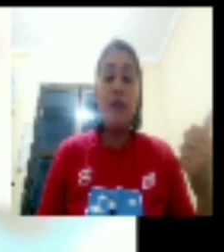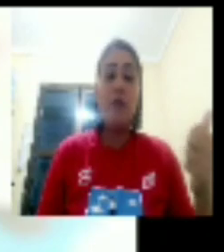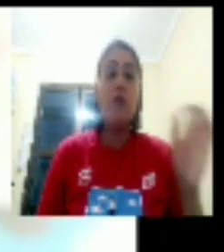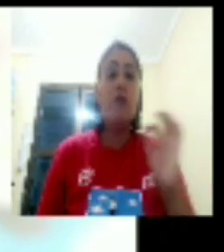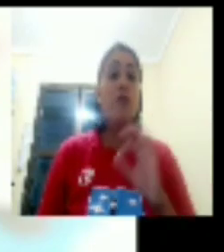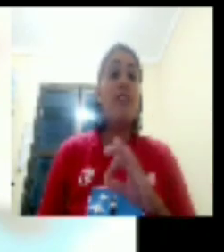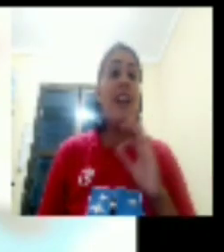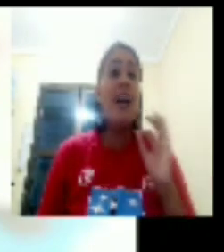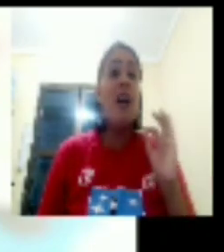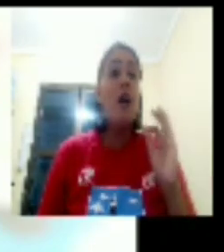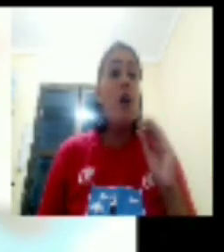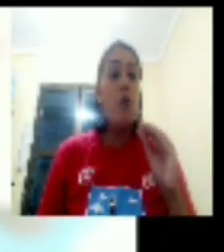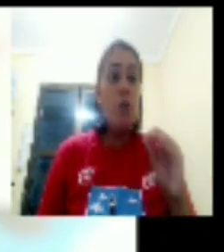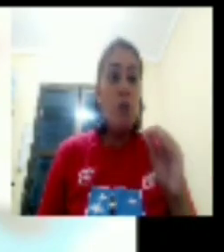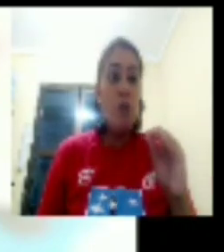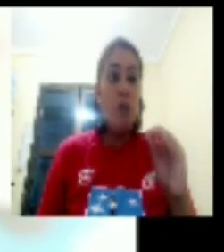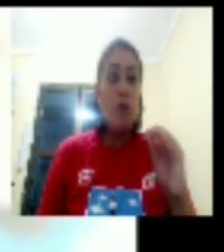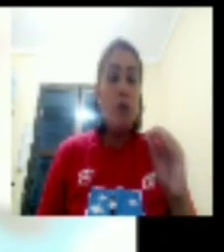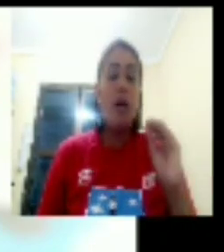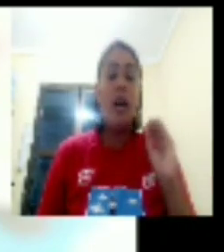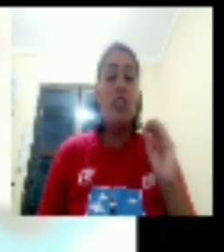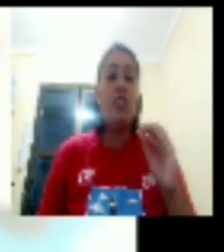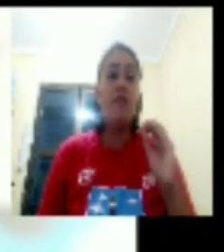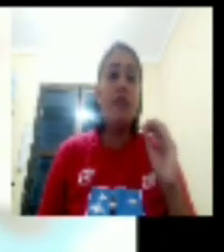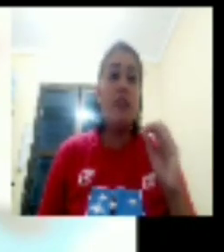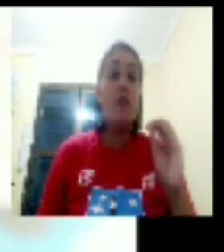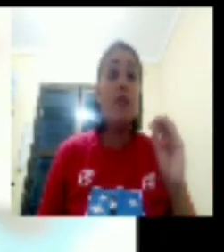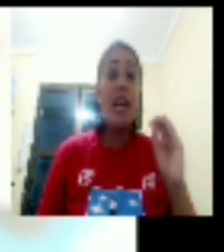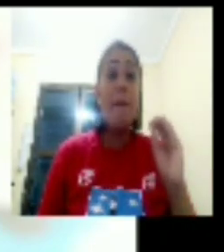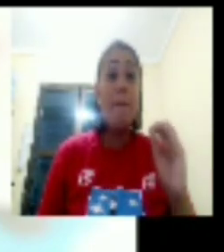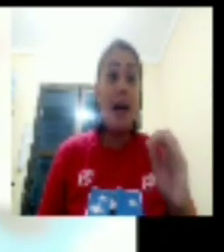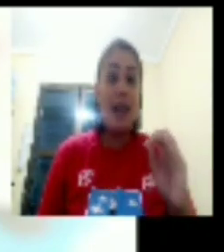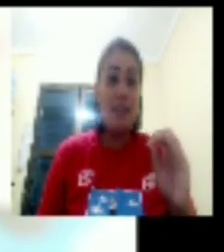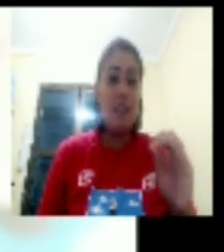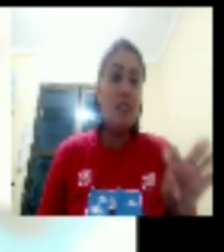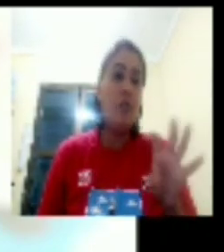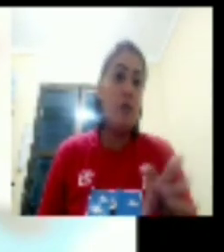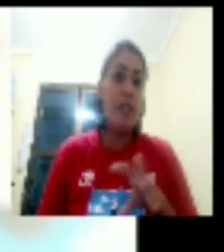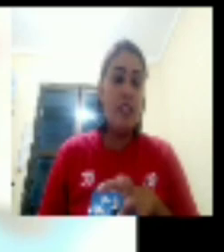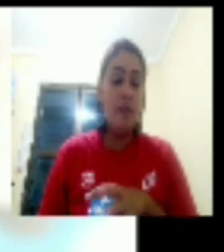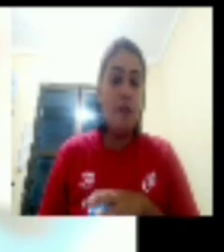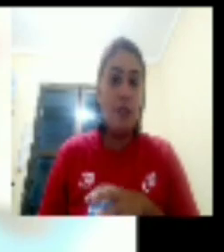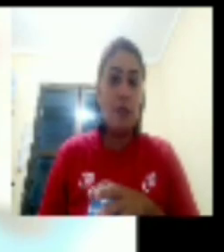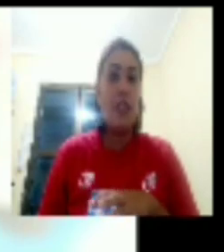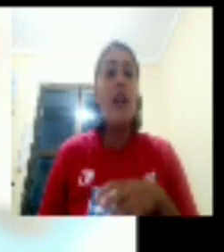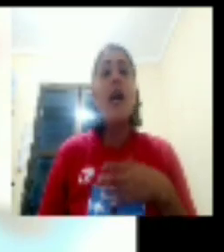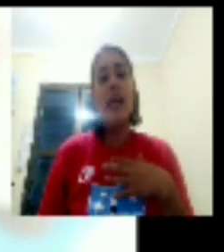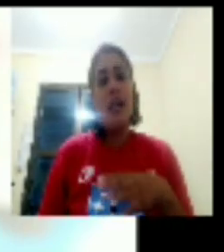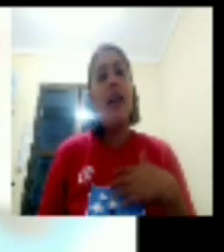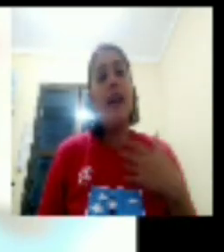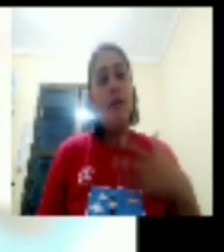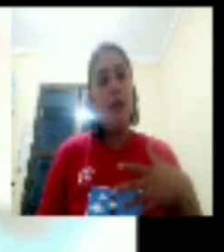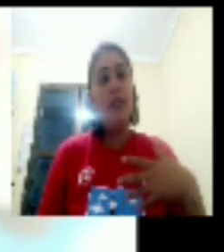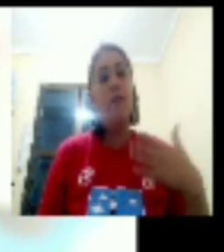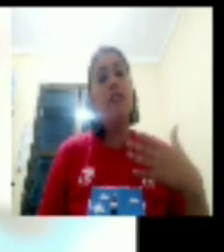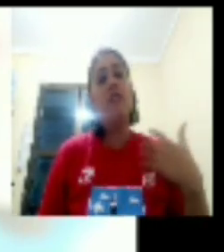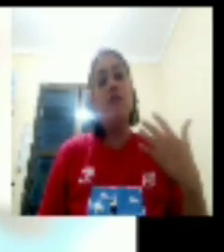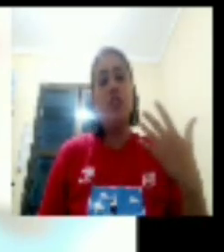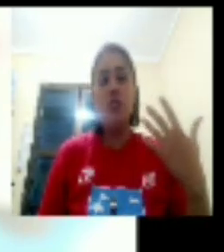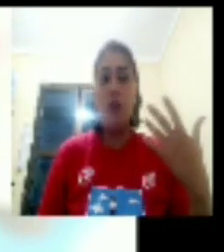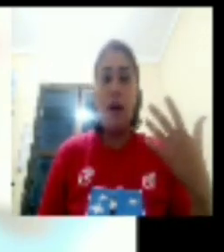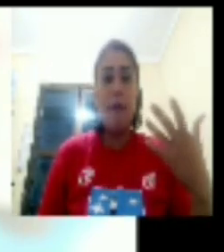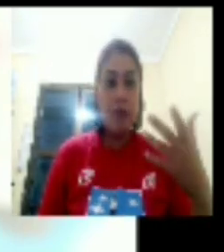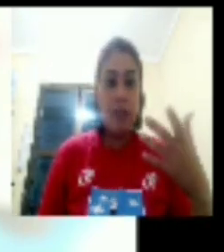quando for no dia 1, a gente vai ter um debate sobre esse filme. E aí, realmente, eu